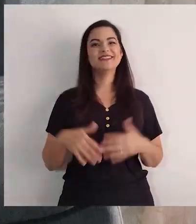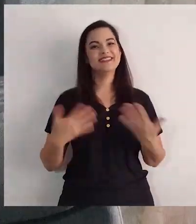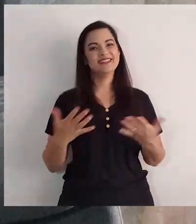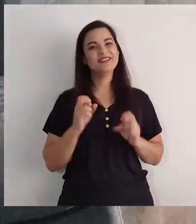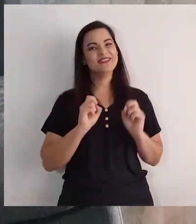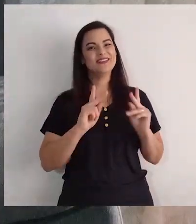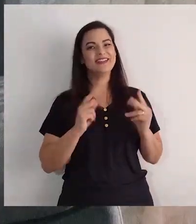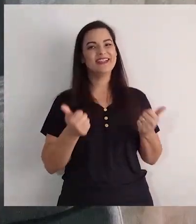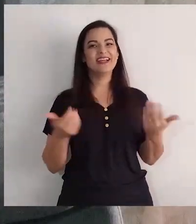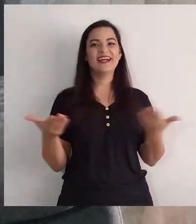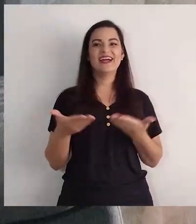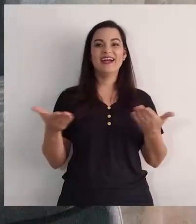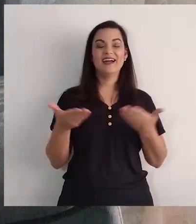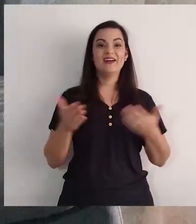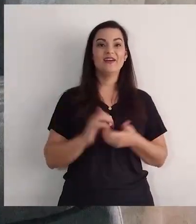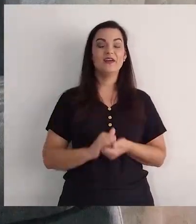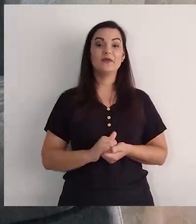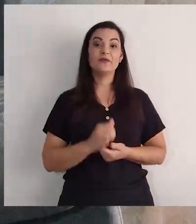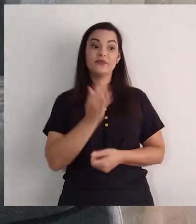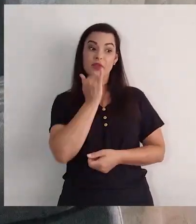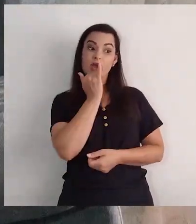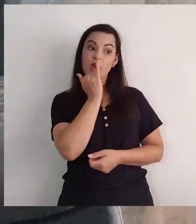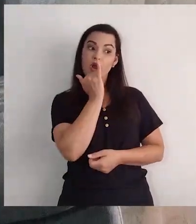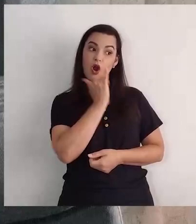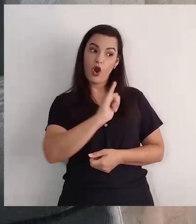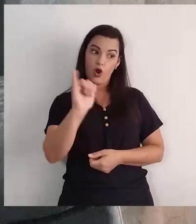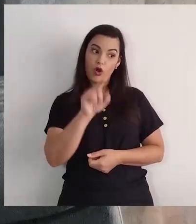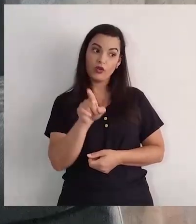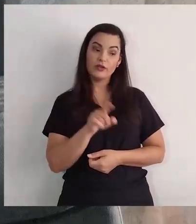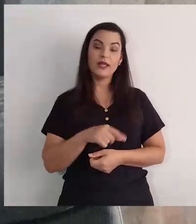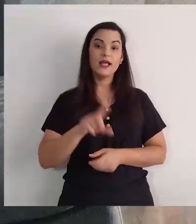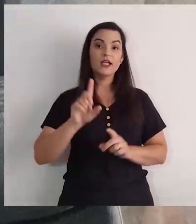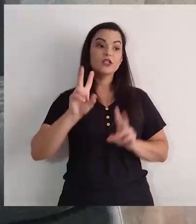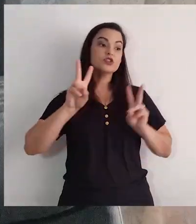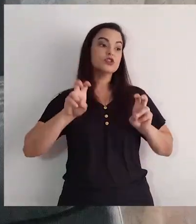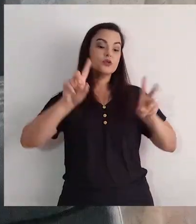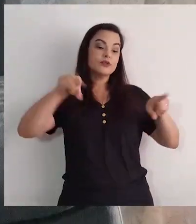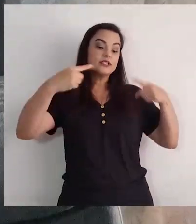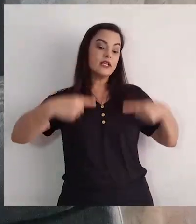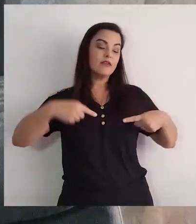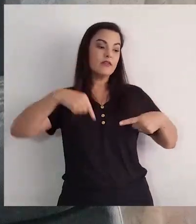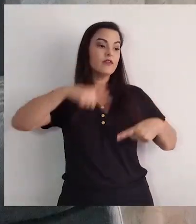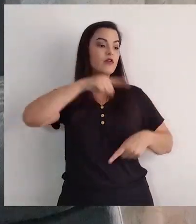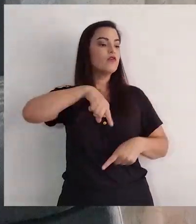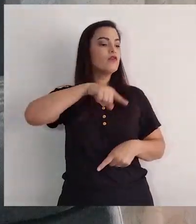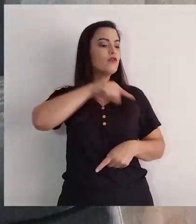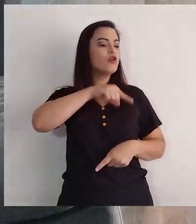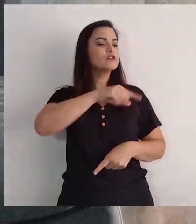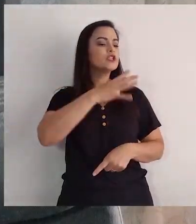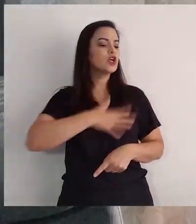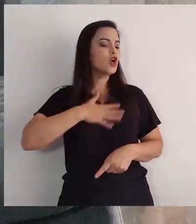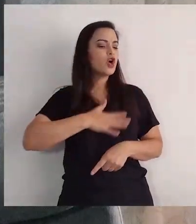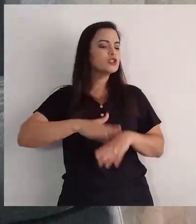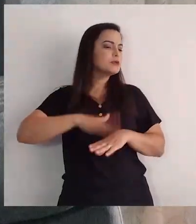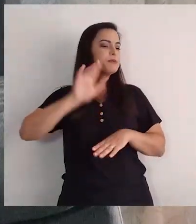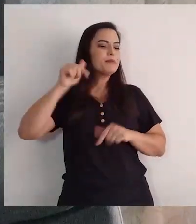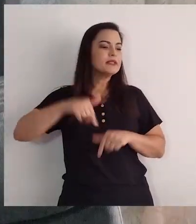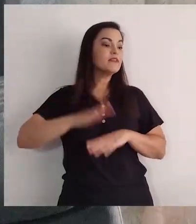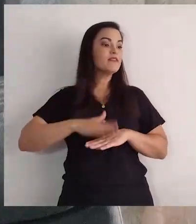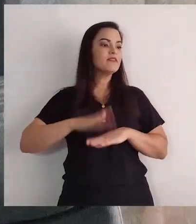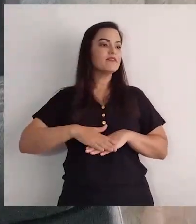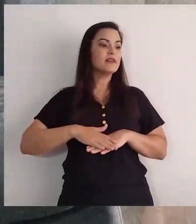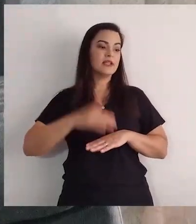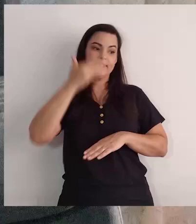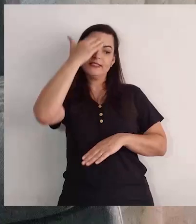Então tá bom. Agora fala pra eles dos desafios. O que que você mais gostou de fazer? Eu sei